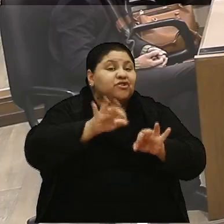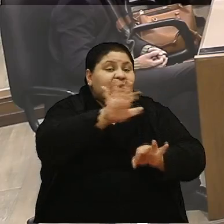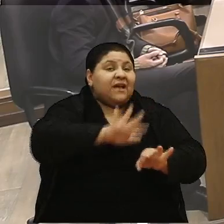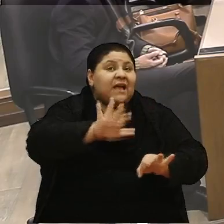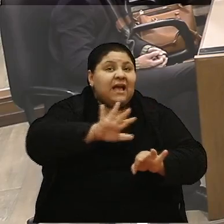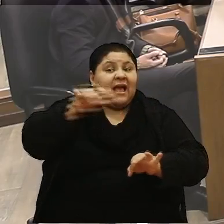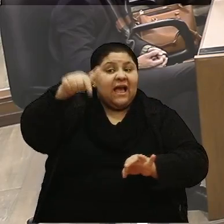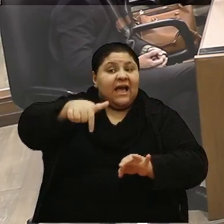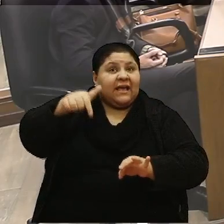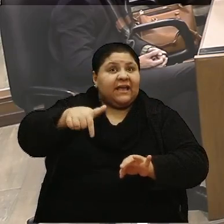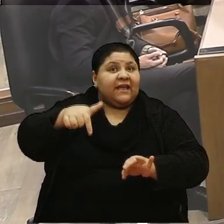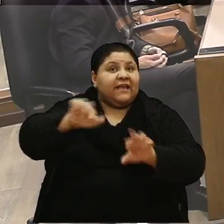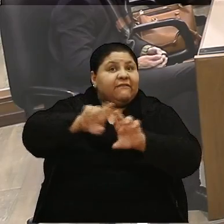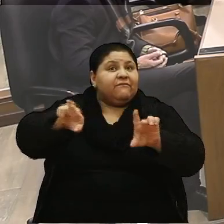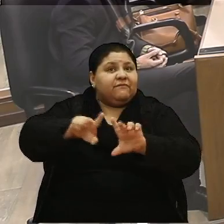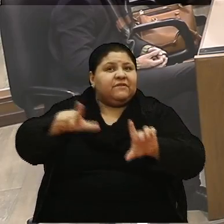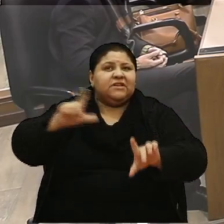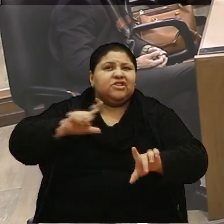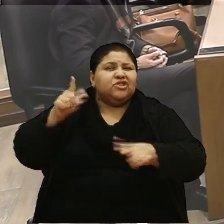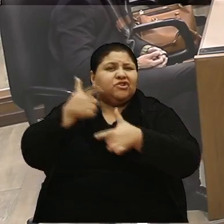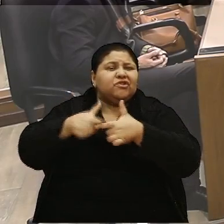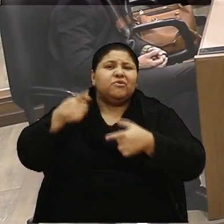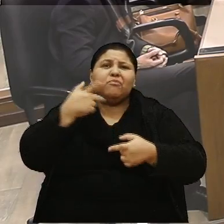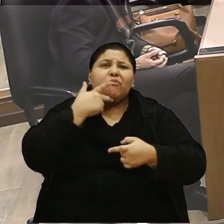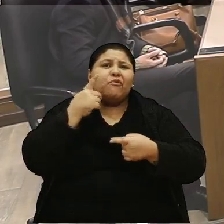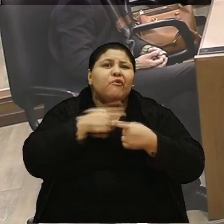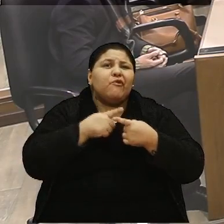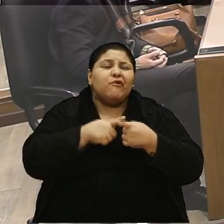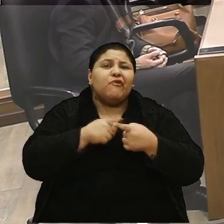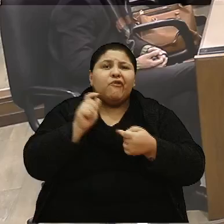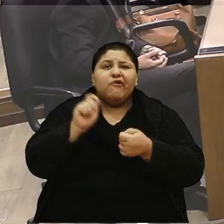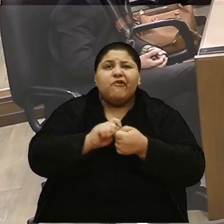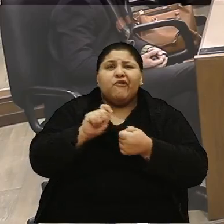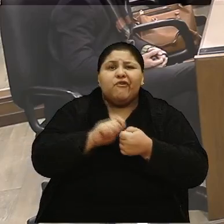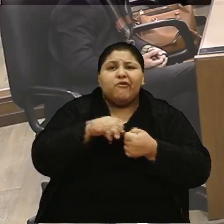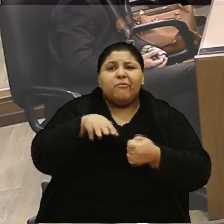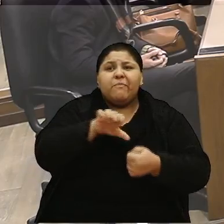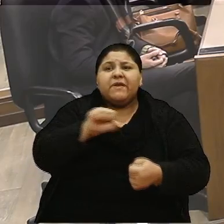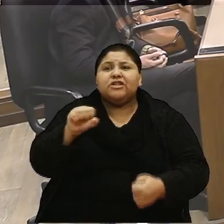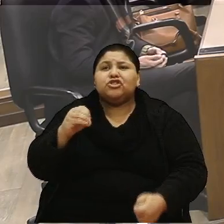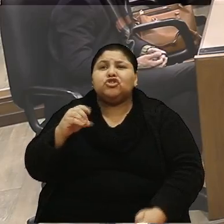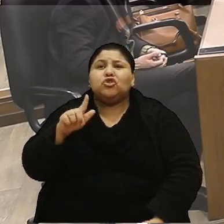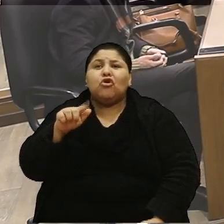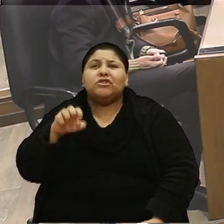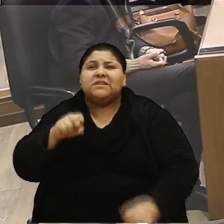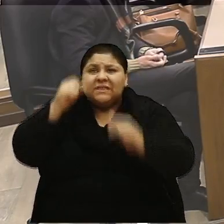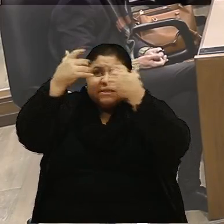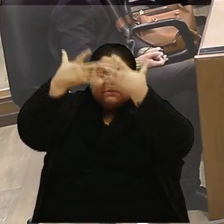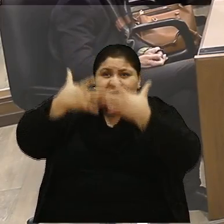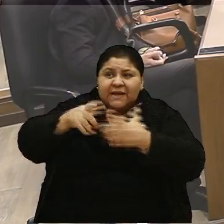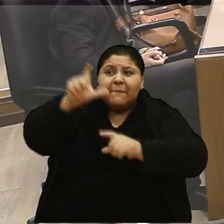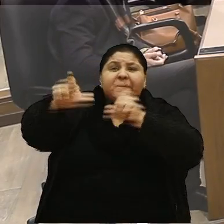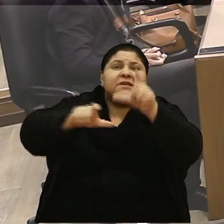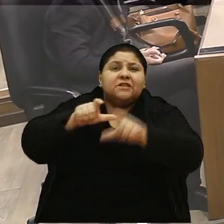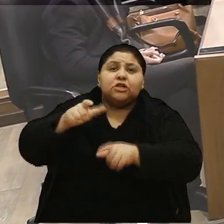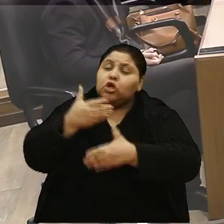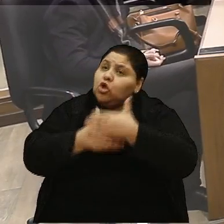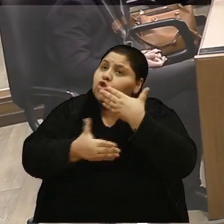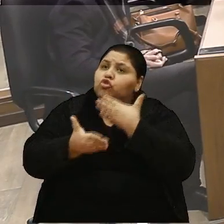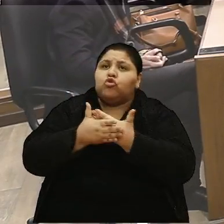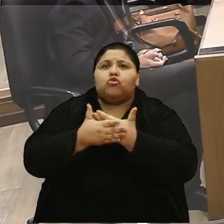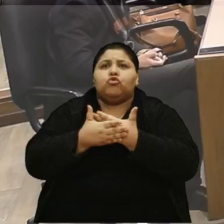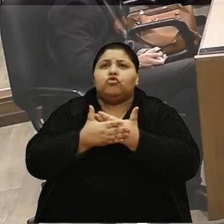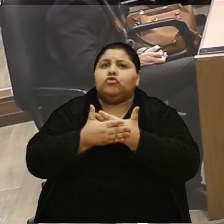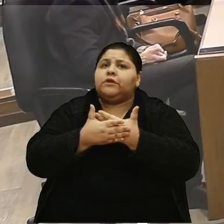tá, a gente diverge. Então, se tiver algum problema, porque ela fala aqui que foram fazer fala misógina, ela esclareça quem fez, porque tudo tem que ser levado